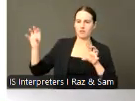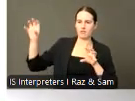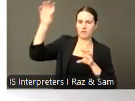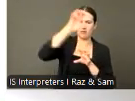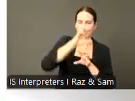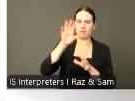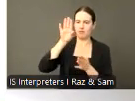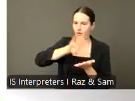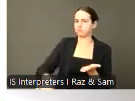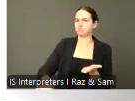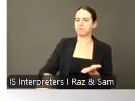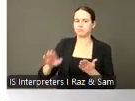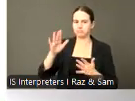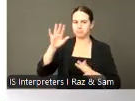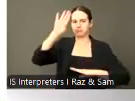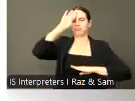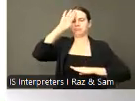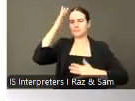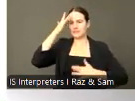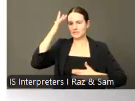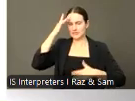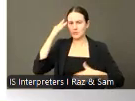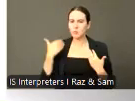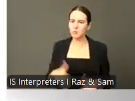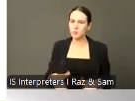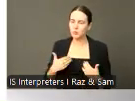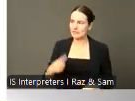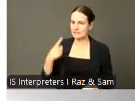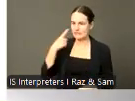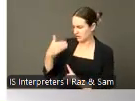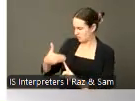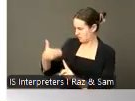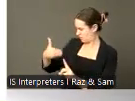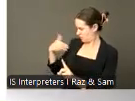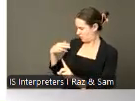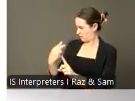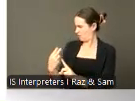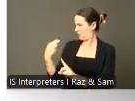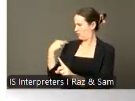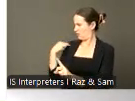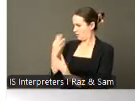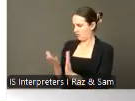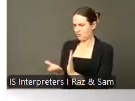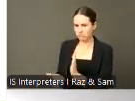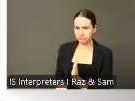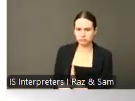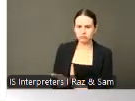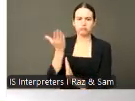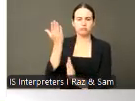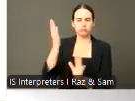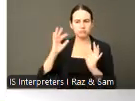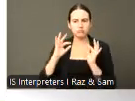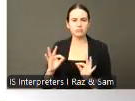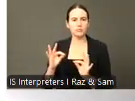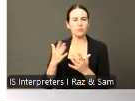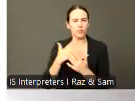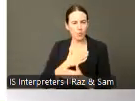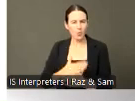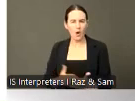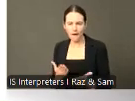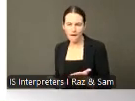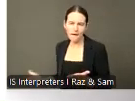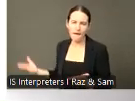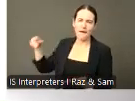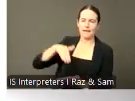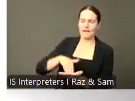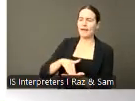Chagas. E isso nos anima a retomar, acelerar e fortalecer a estratégia no